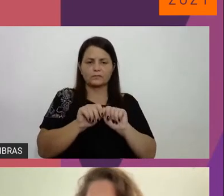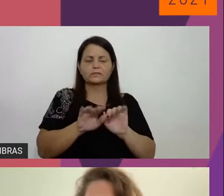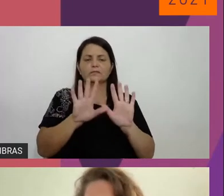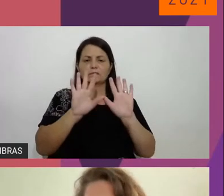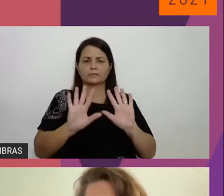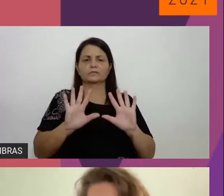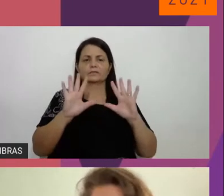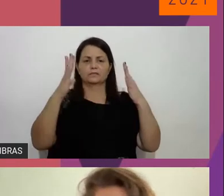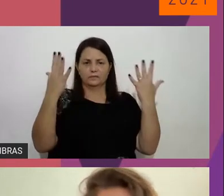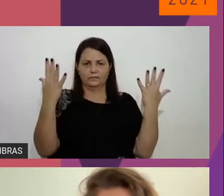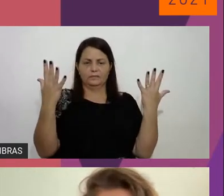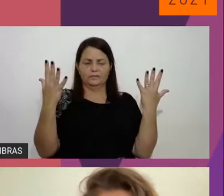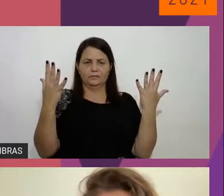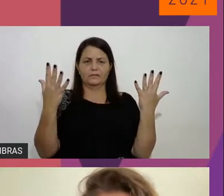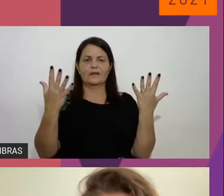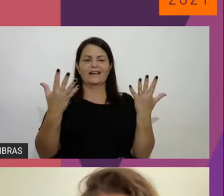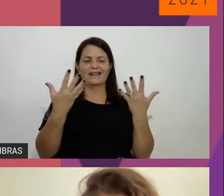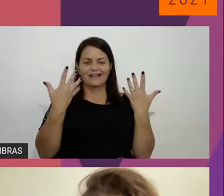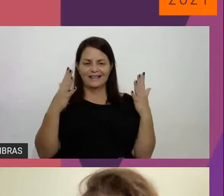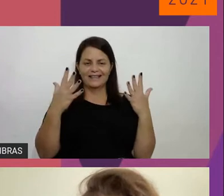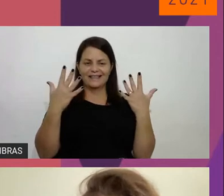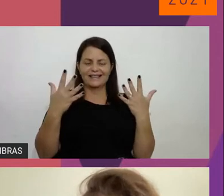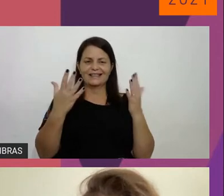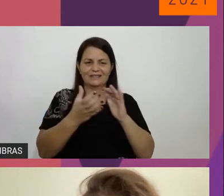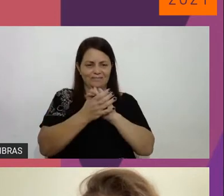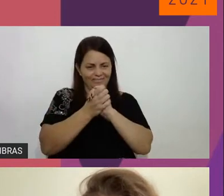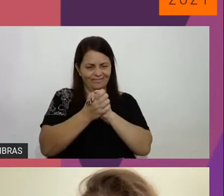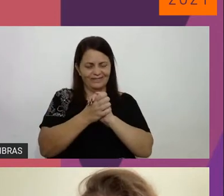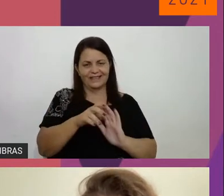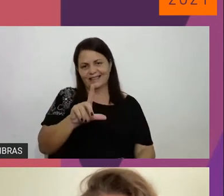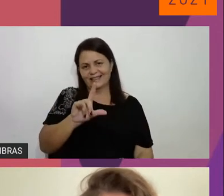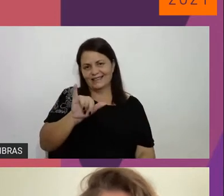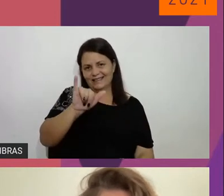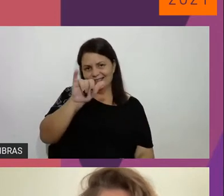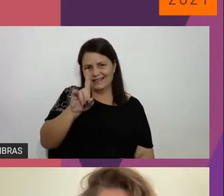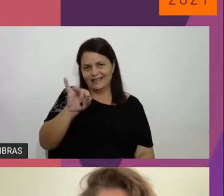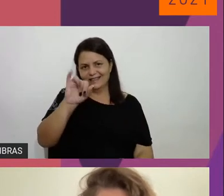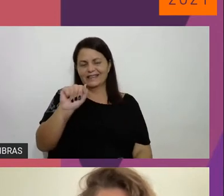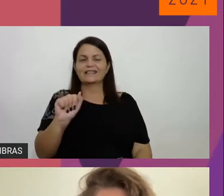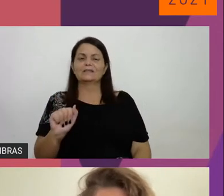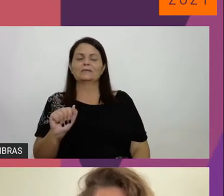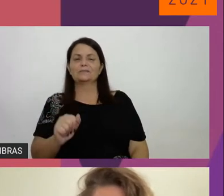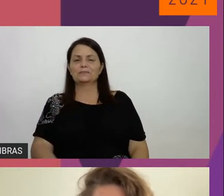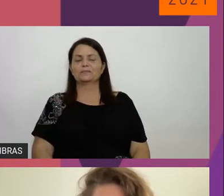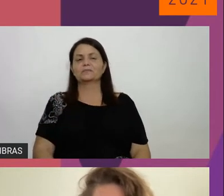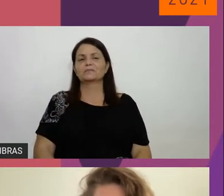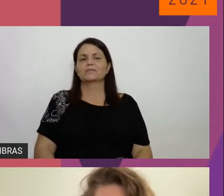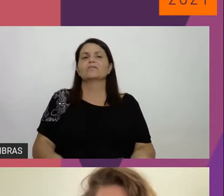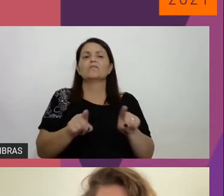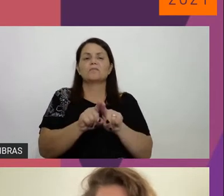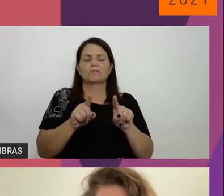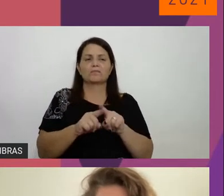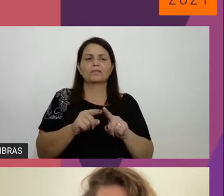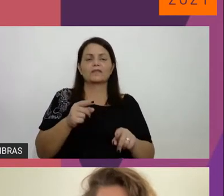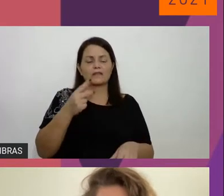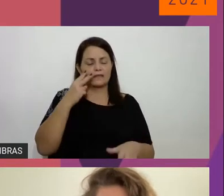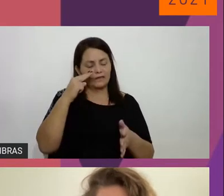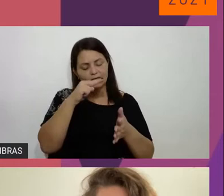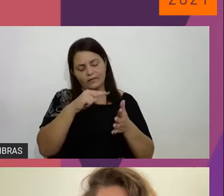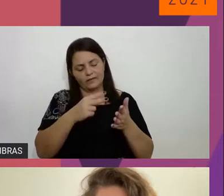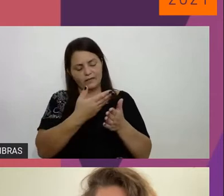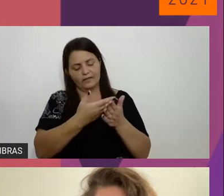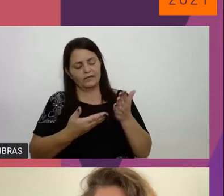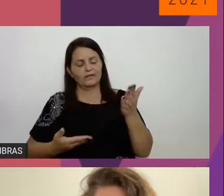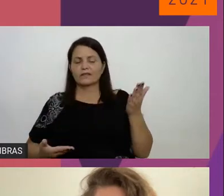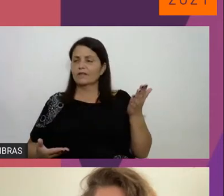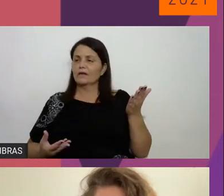comemorando aí a homenagem a Lígia na festa e vai ter essa primeira leitura esse